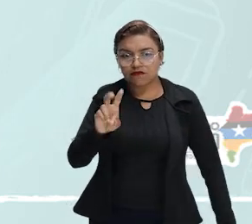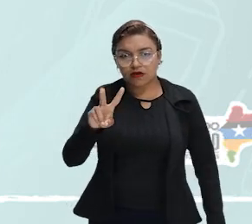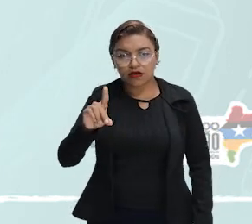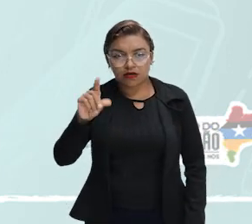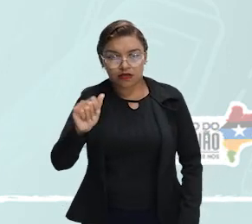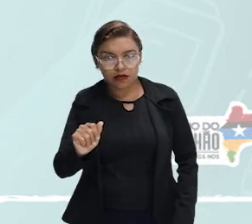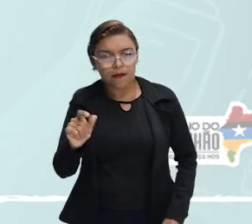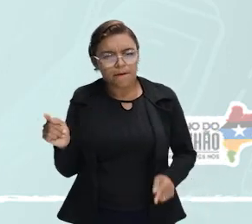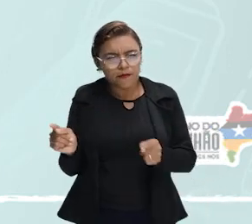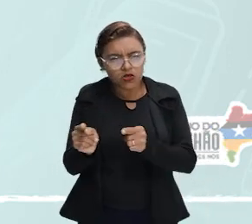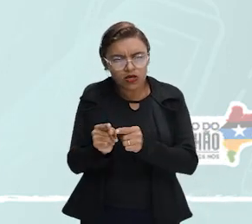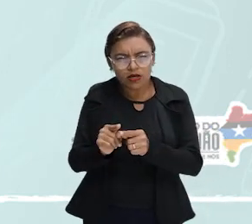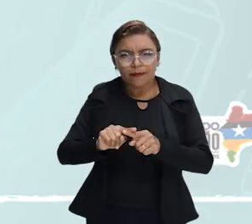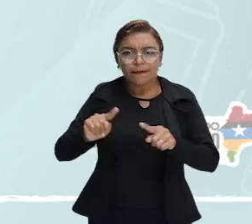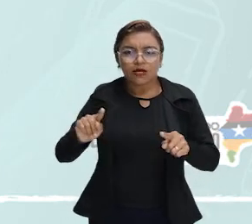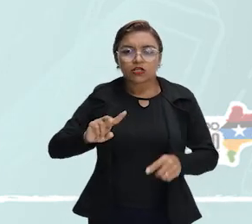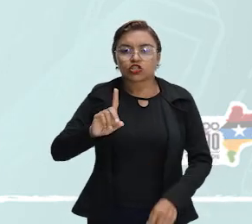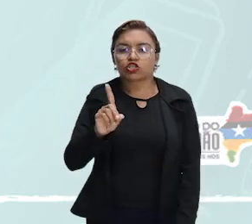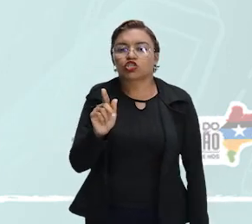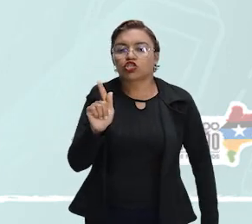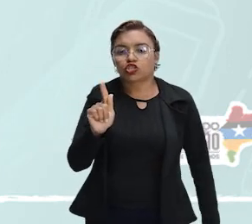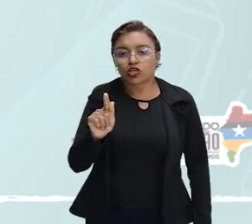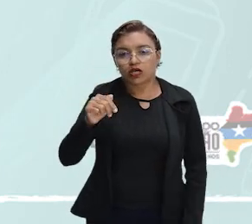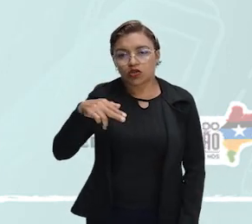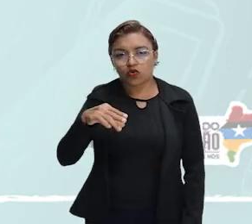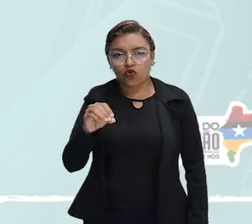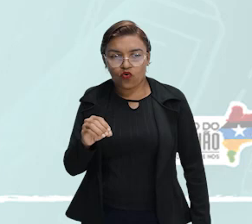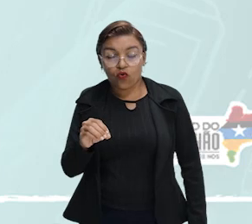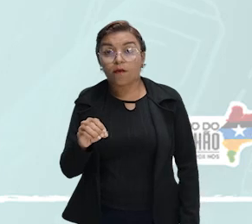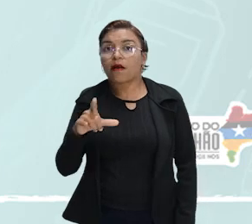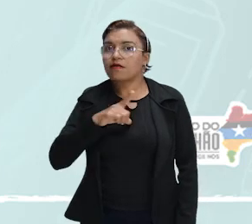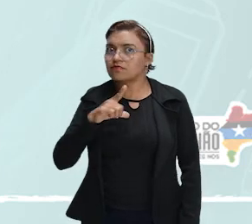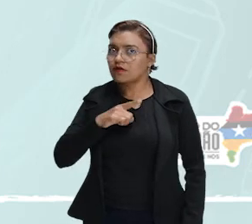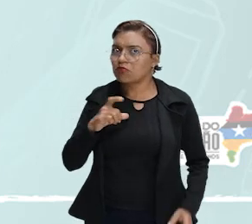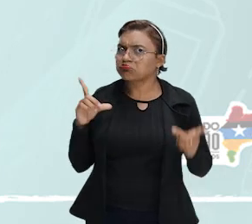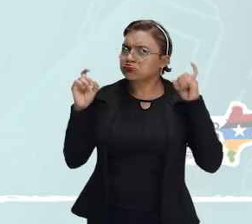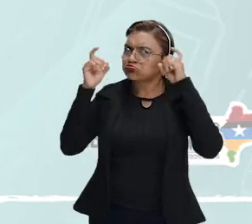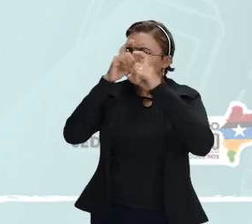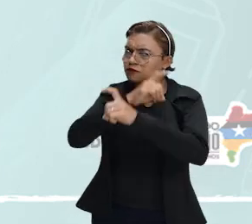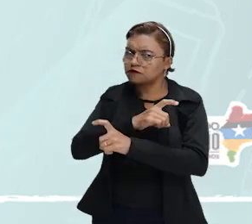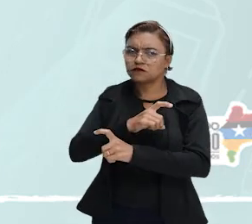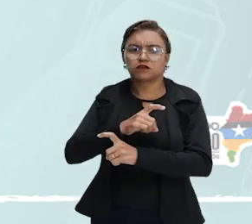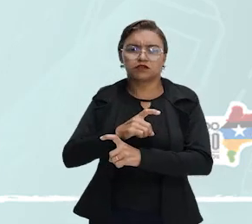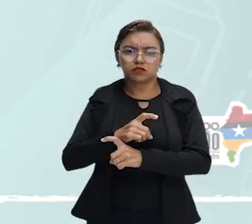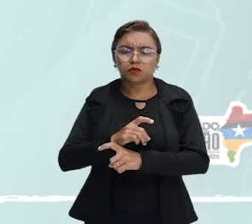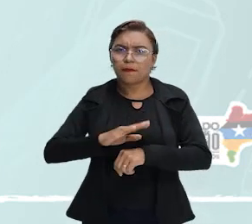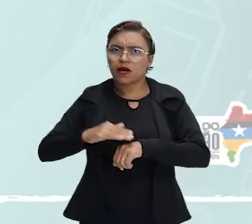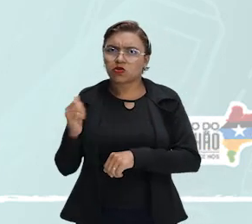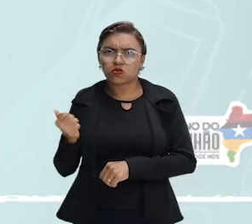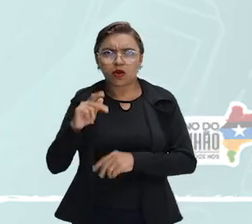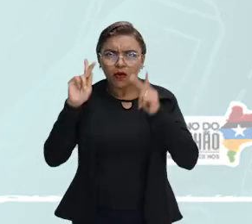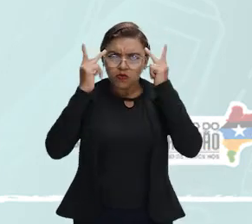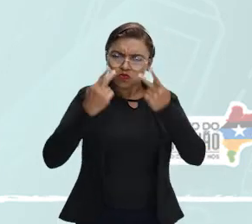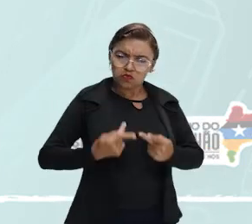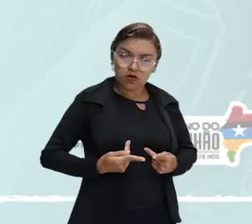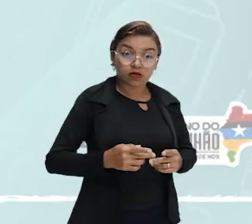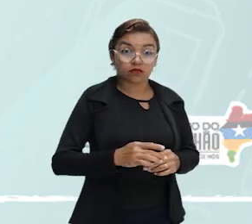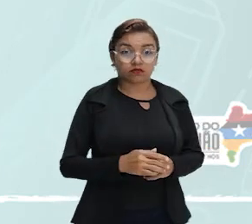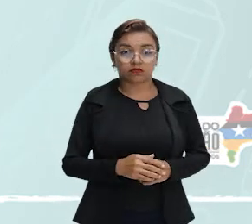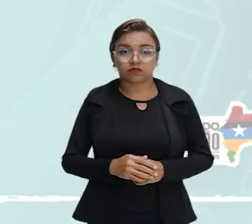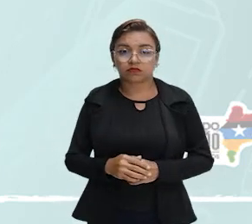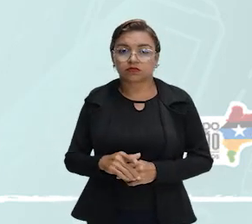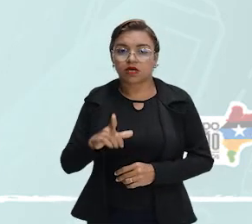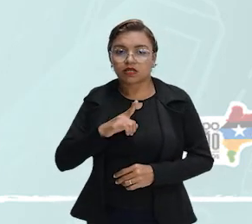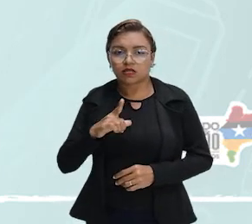pequena, possui um genoma mais complexo que o humano, sendo boa parte desse código constituída de